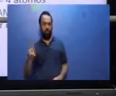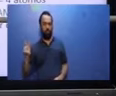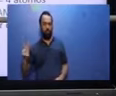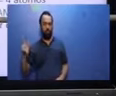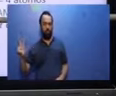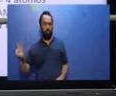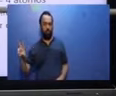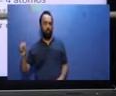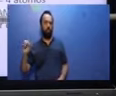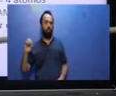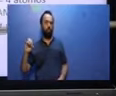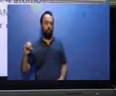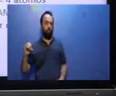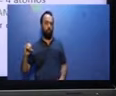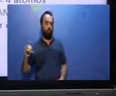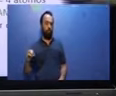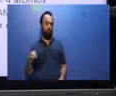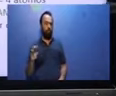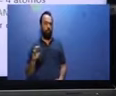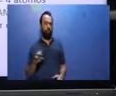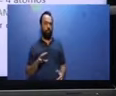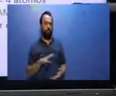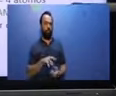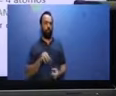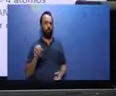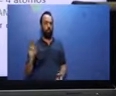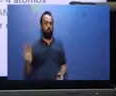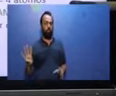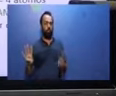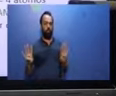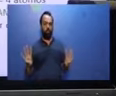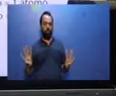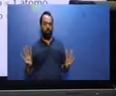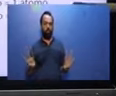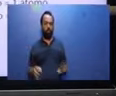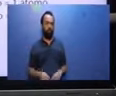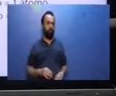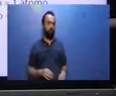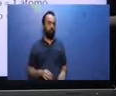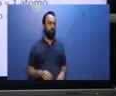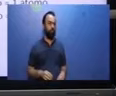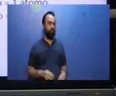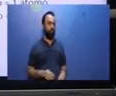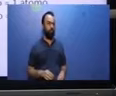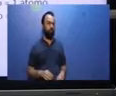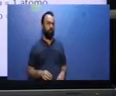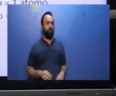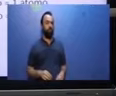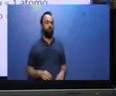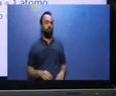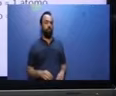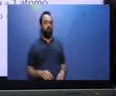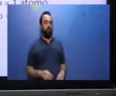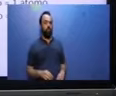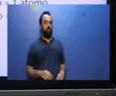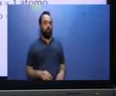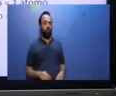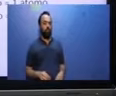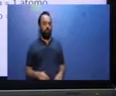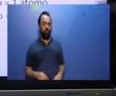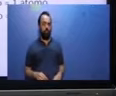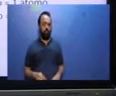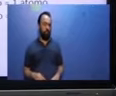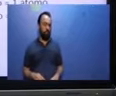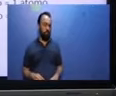vezes 12 então no total ficou quatro oxigênio e vamos reagente ficaram com